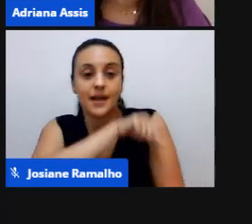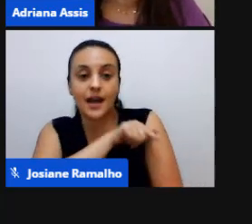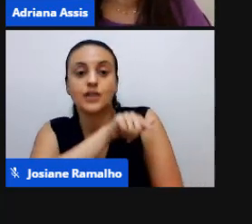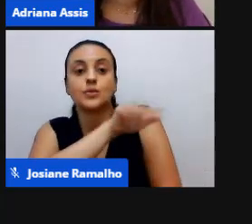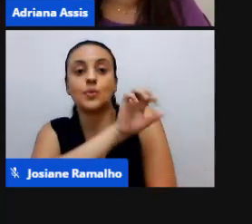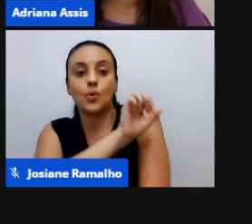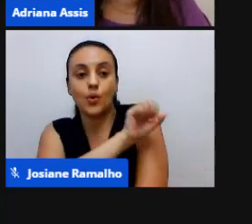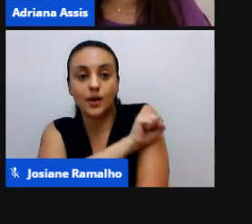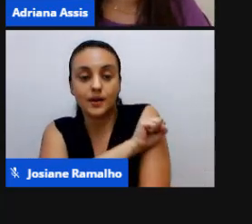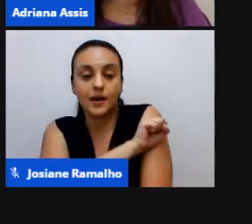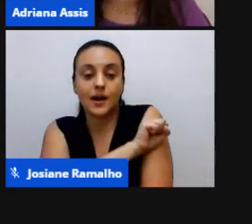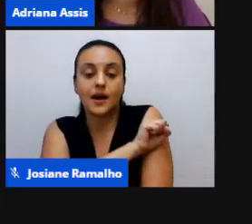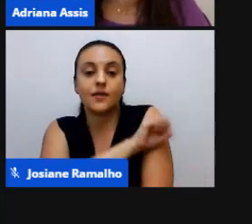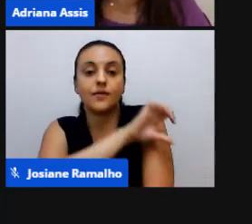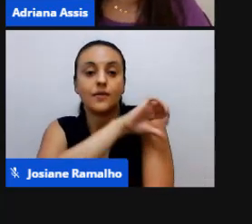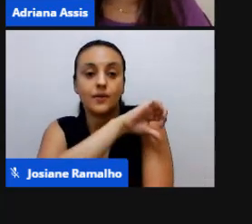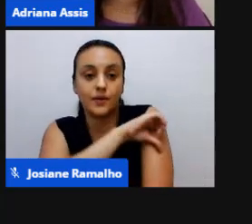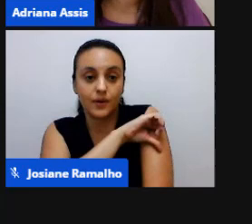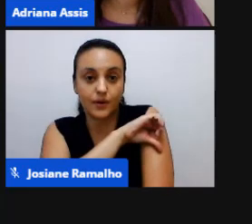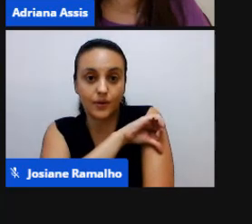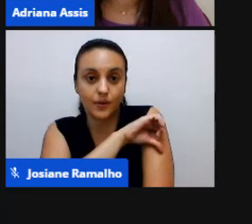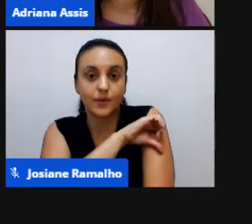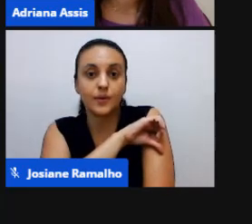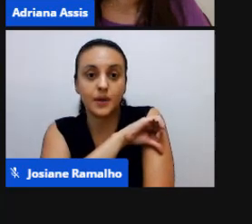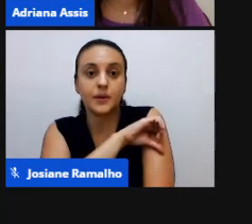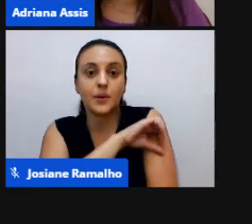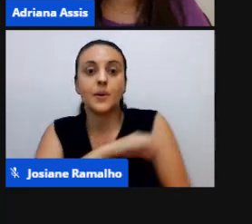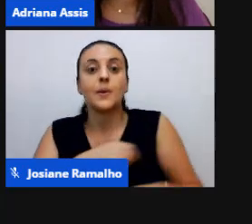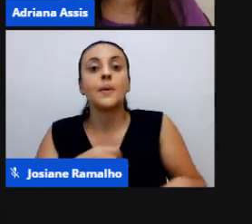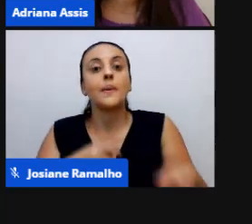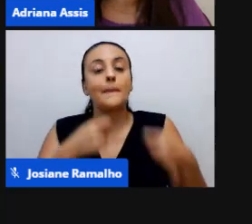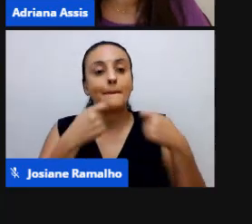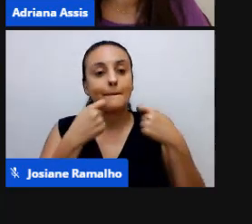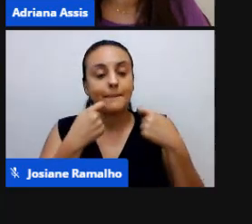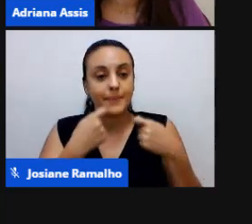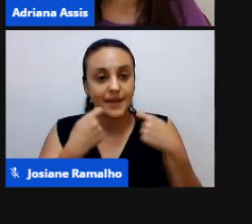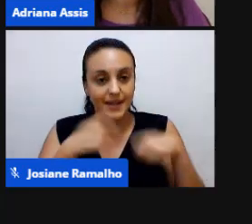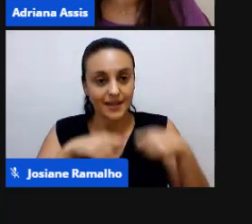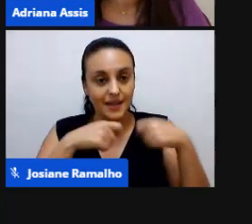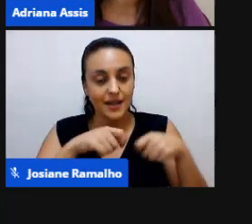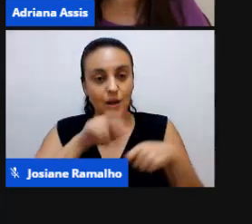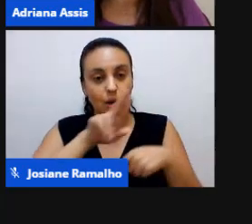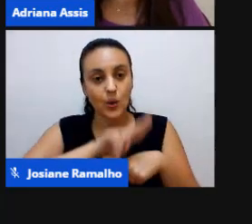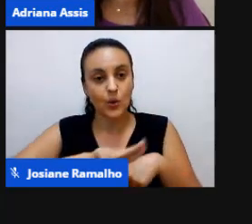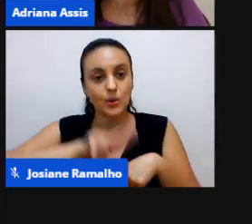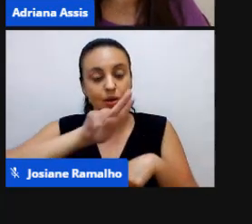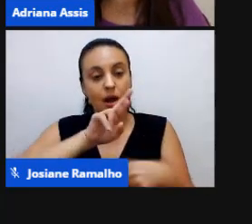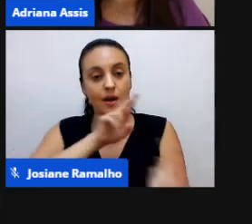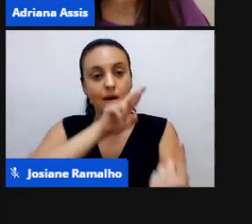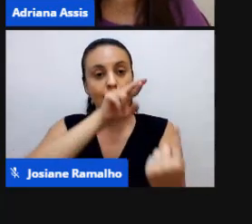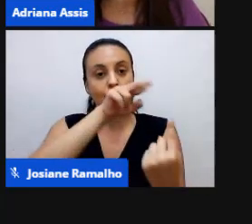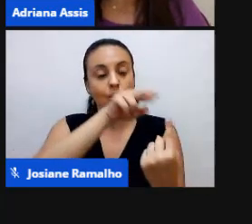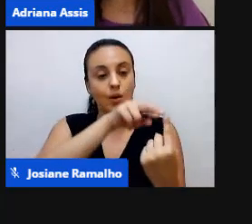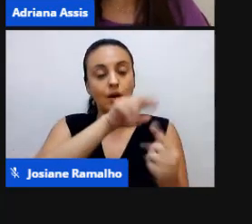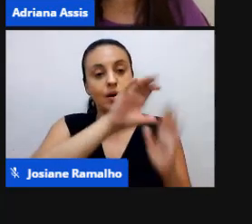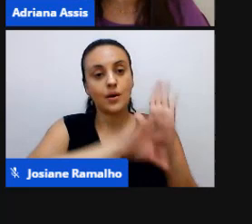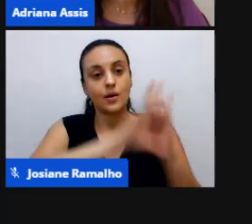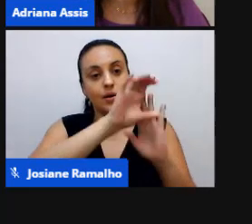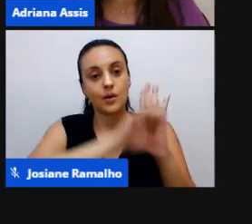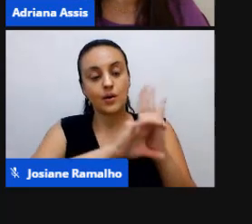7º, 8º e 9º ano, deve ser utilizado o referencial